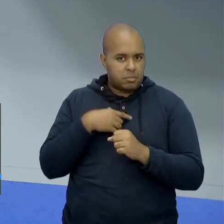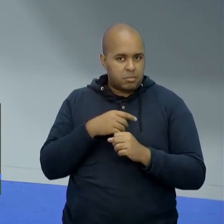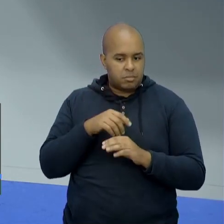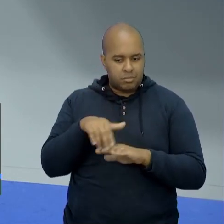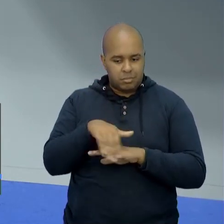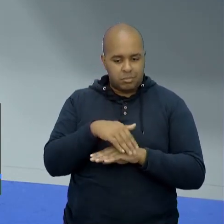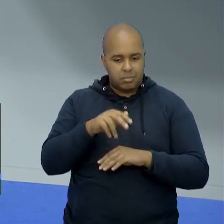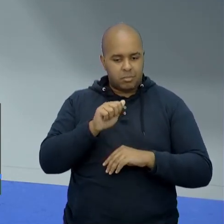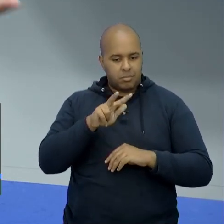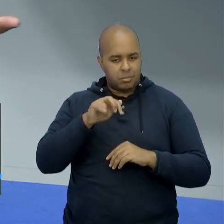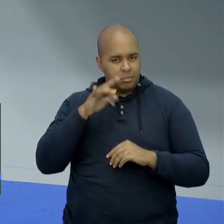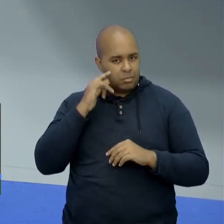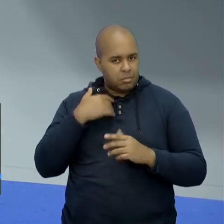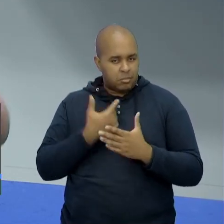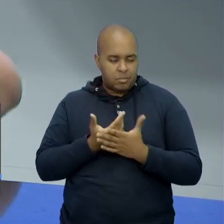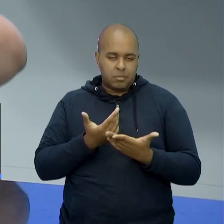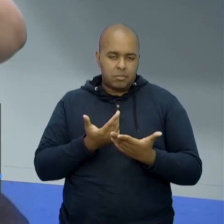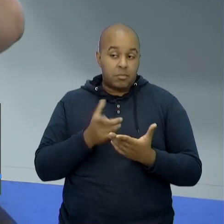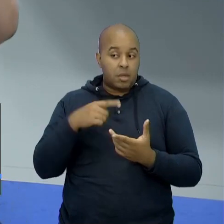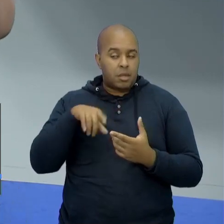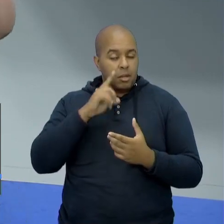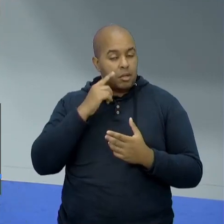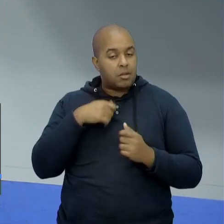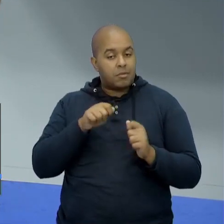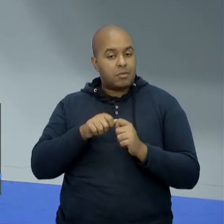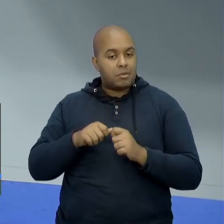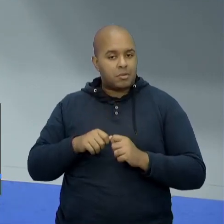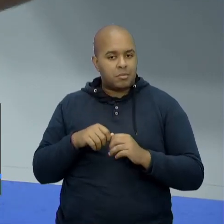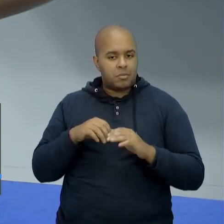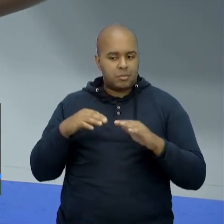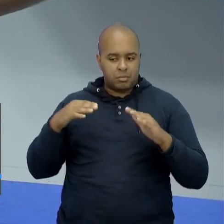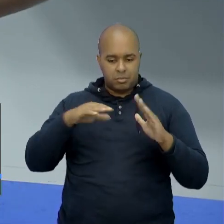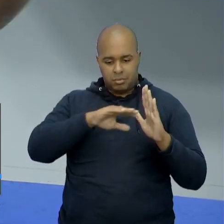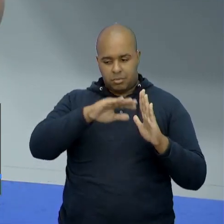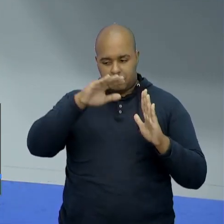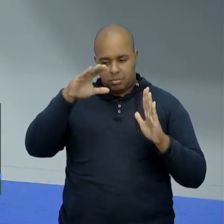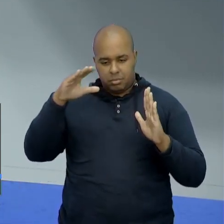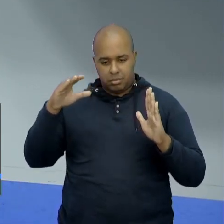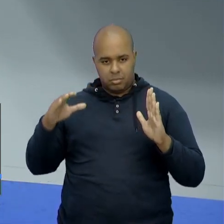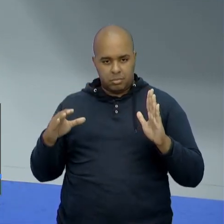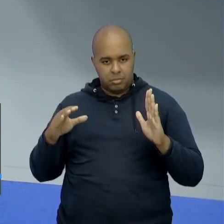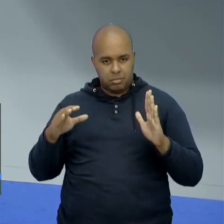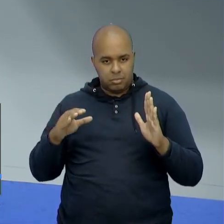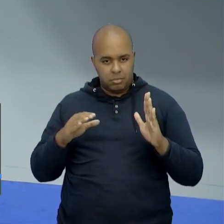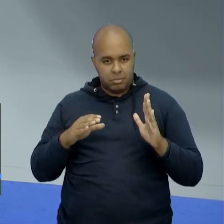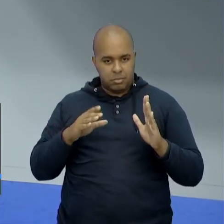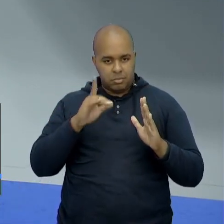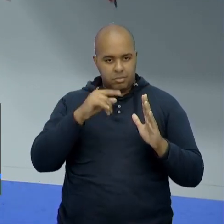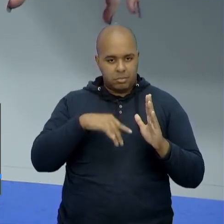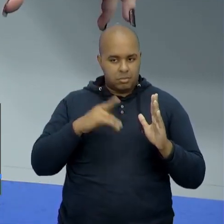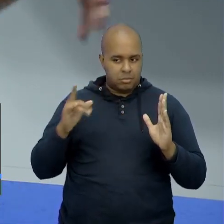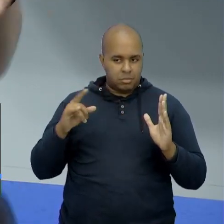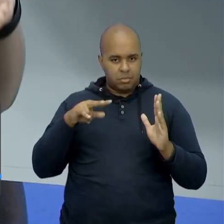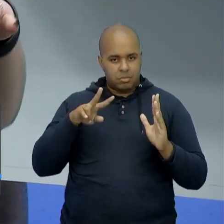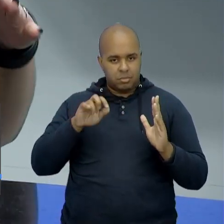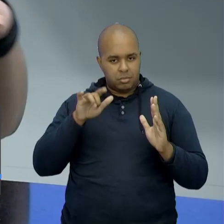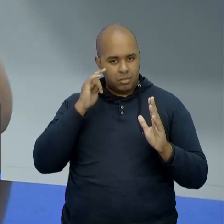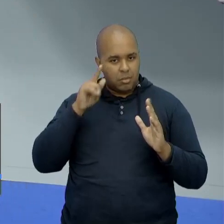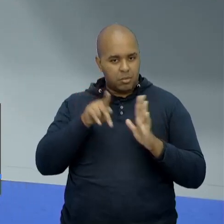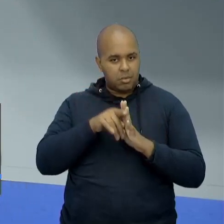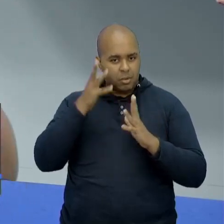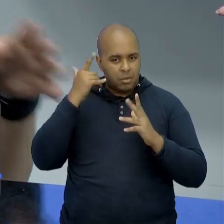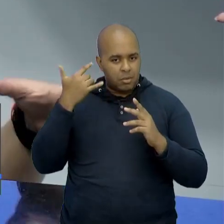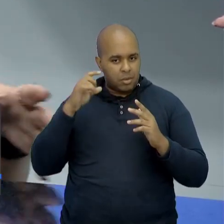tipo uma rodovia, não era tipo uma rua. E aí eles fizeram uma ponte por cima, uma ponte vegetal, para que os